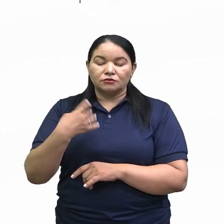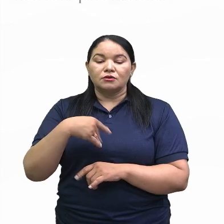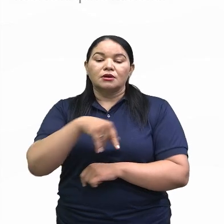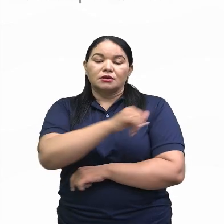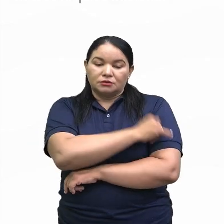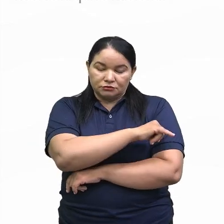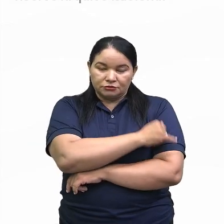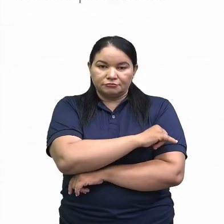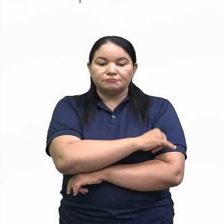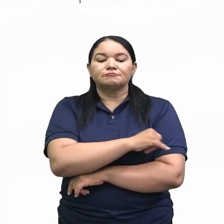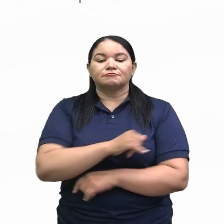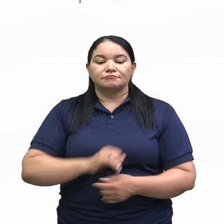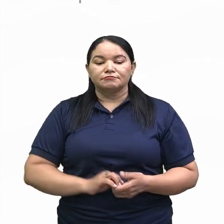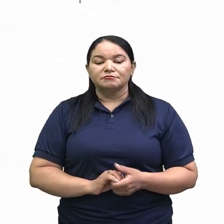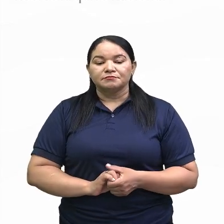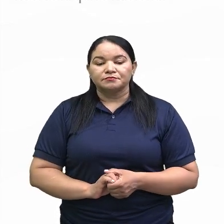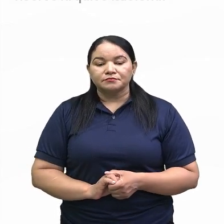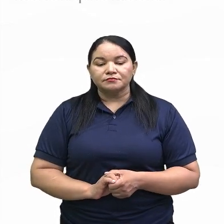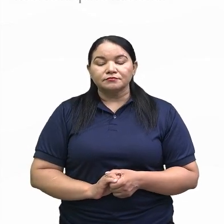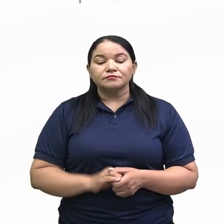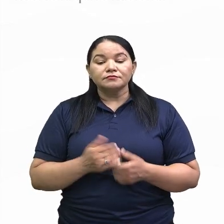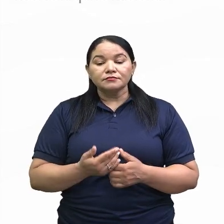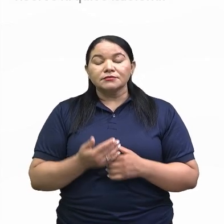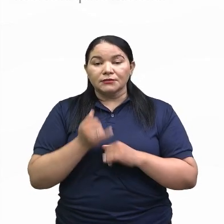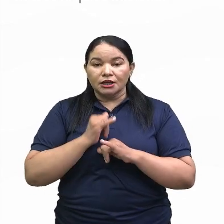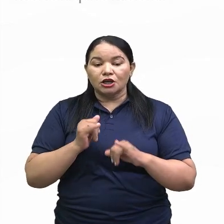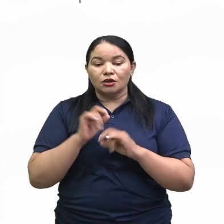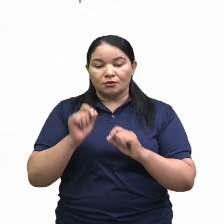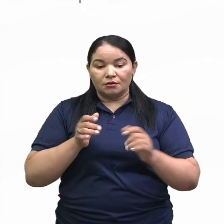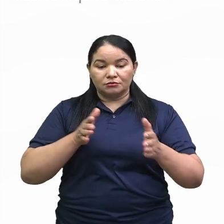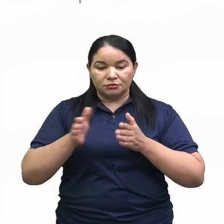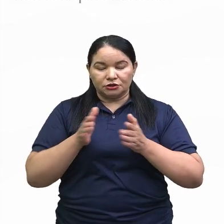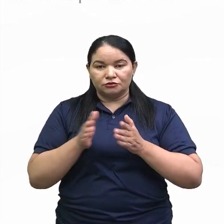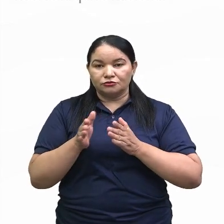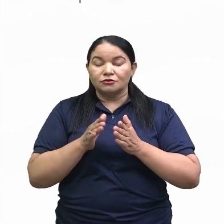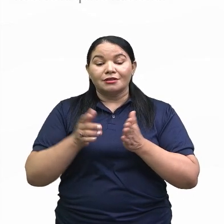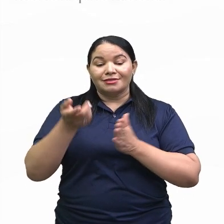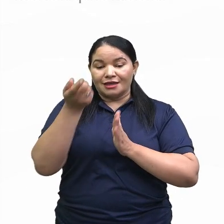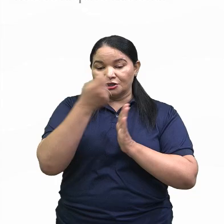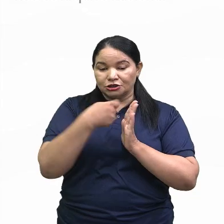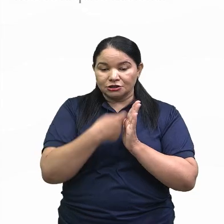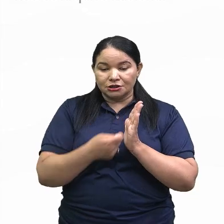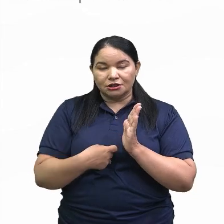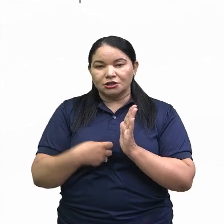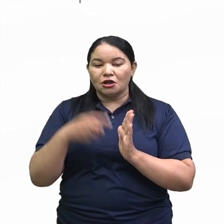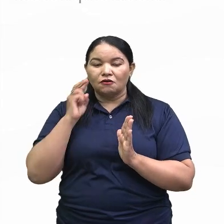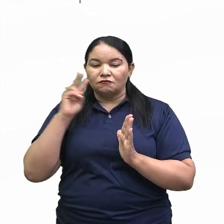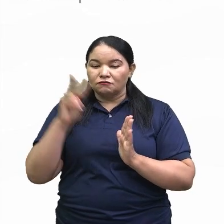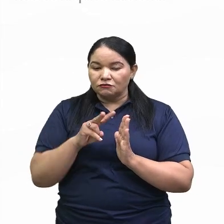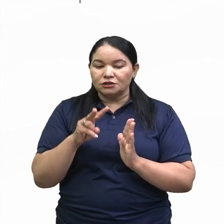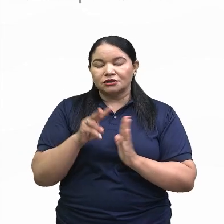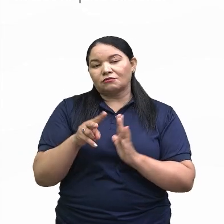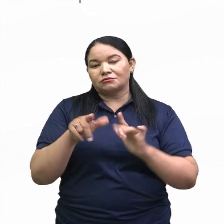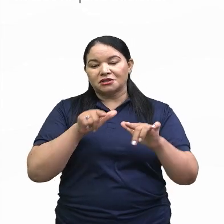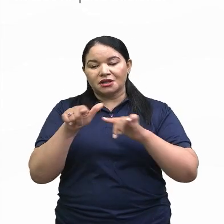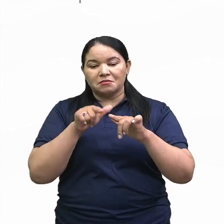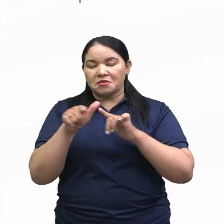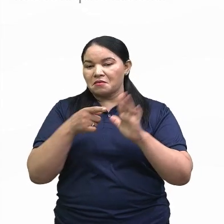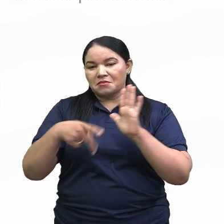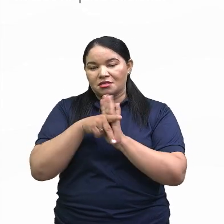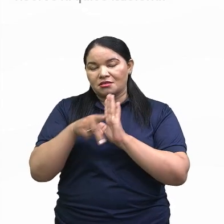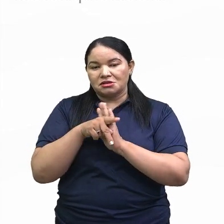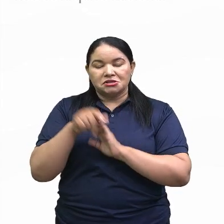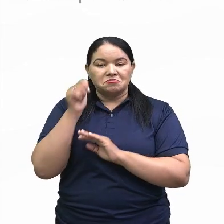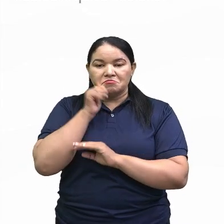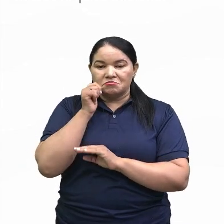1934, também no Rio de Janeiro. Vale dizer que, à época, a escrita não era vista como uma atividade